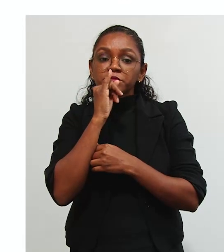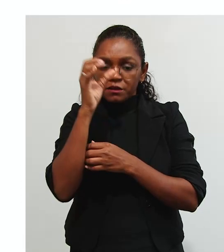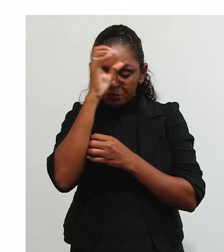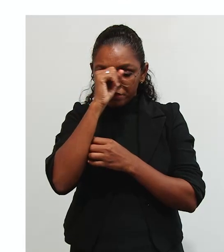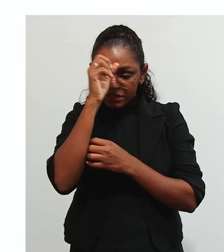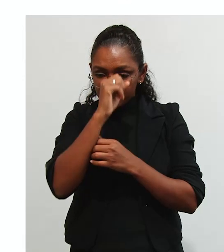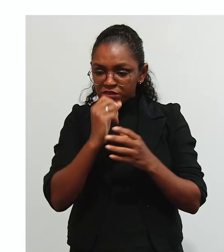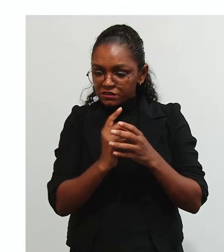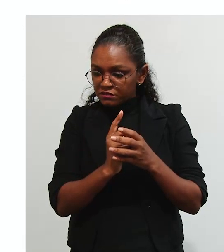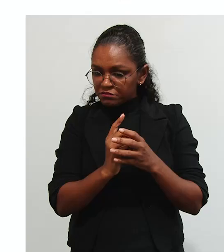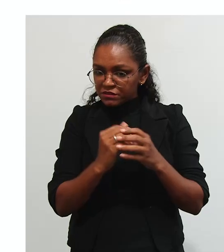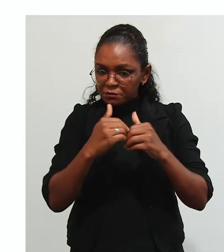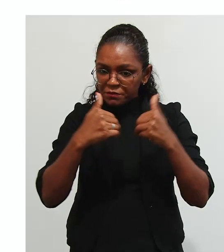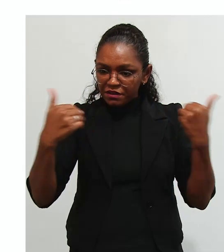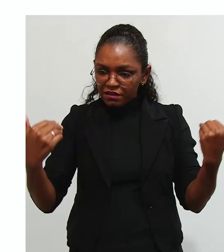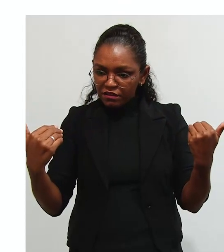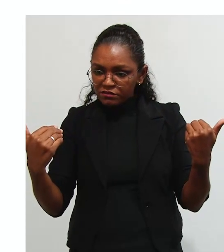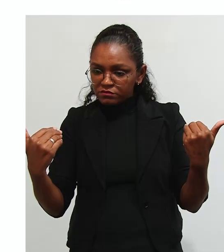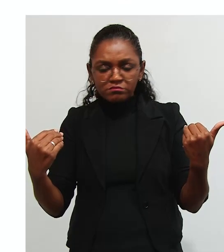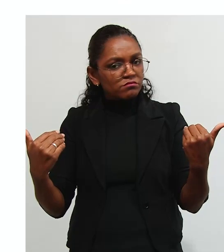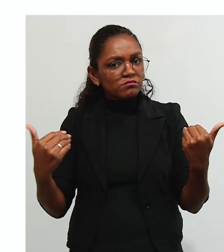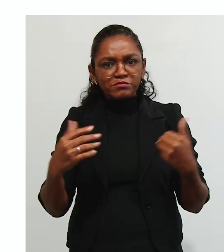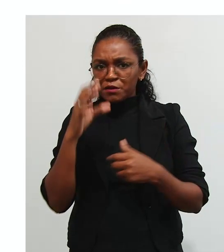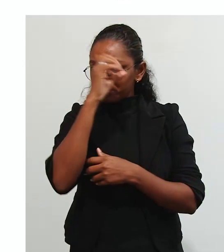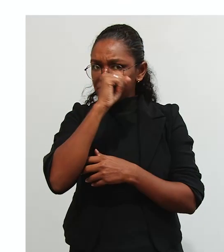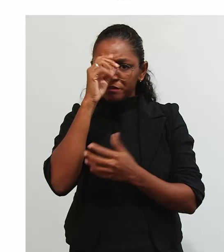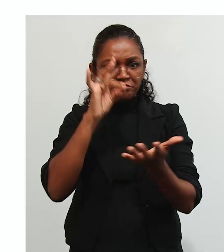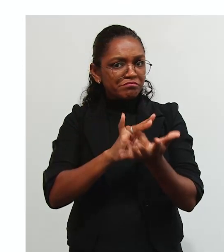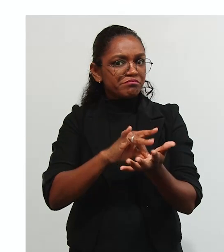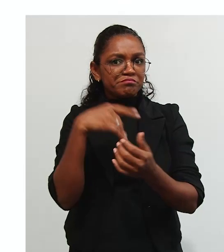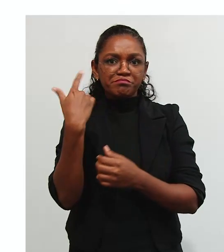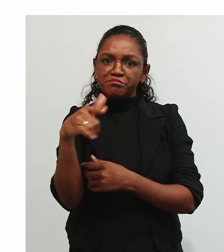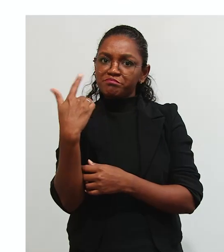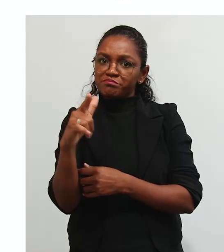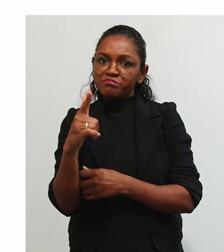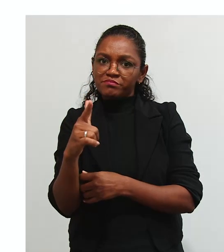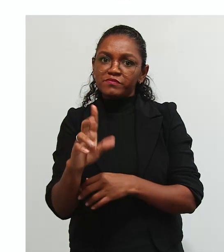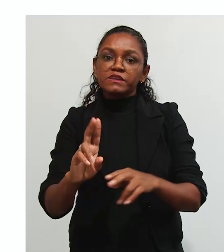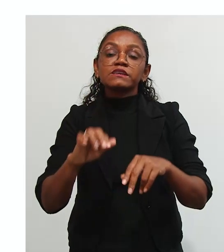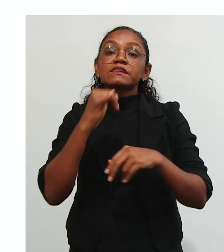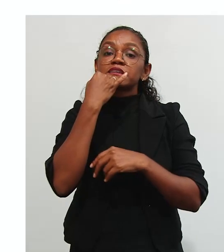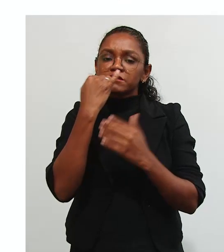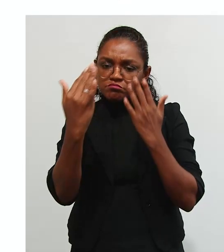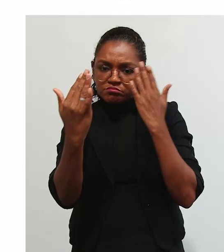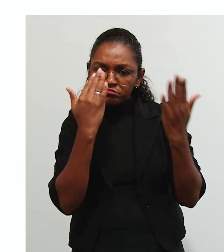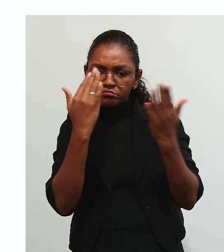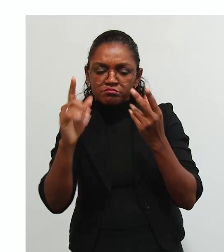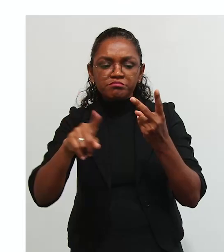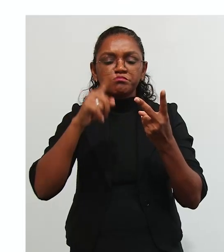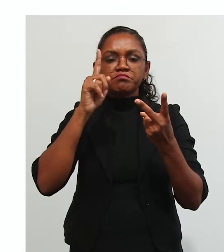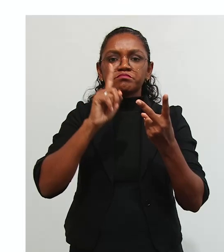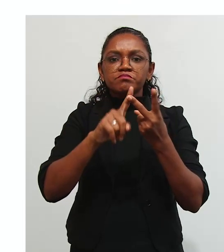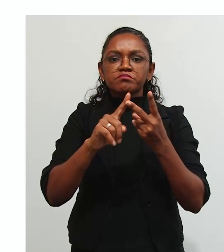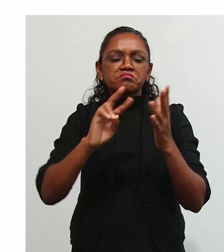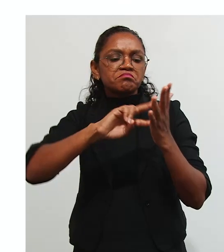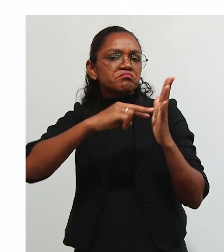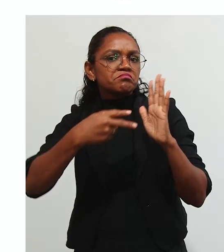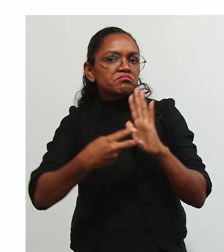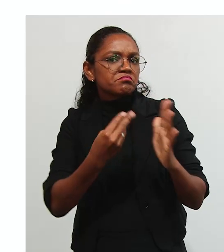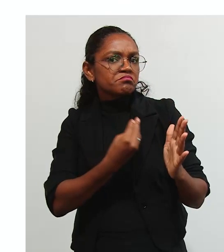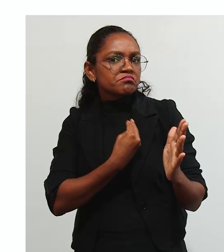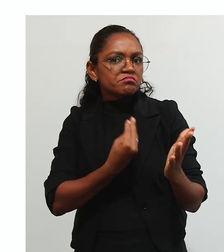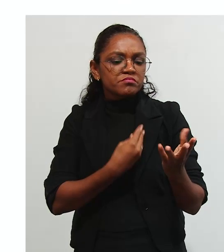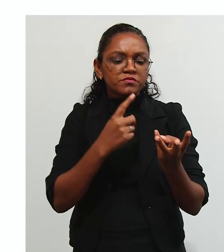aprende isoladamente para Dewey, de fato, não se aprende. Se você aprende algo sem associação e